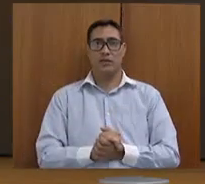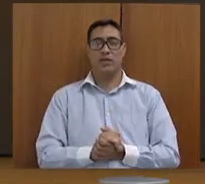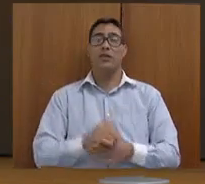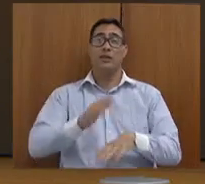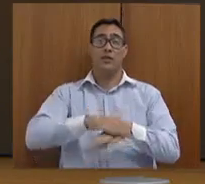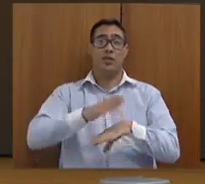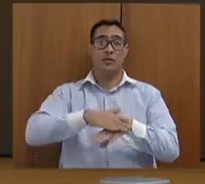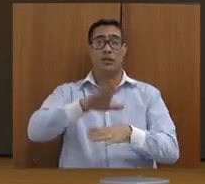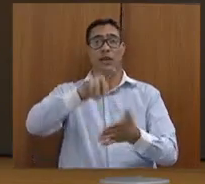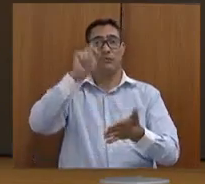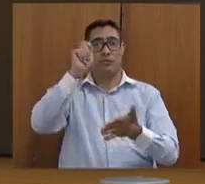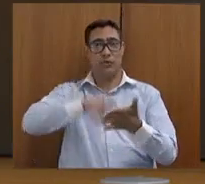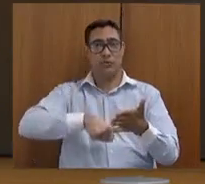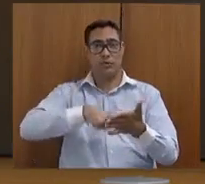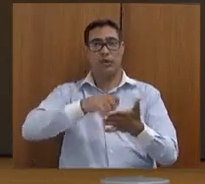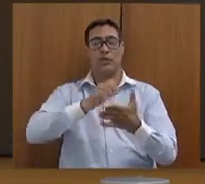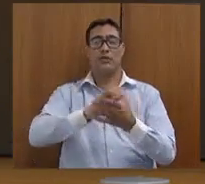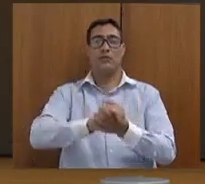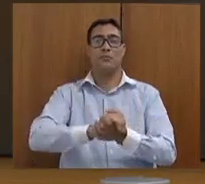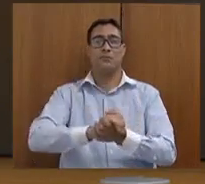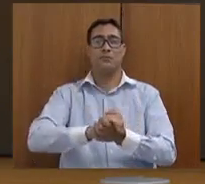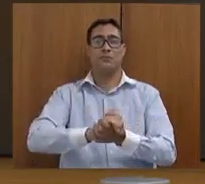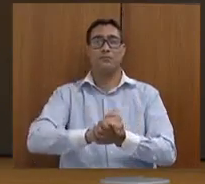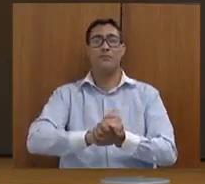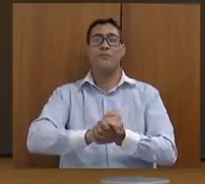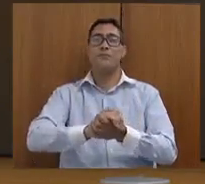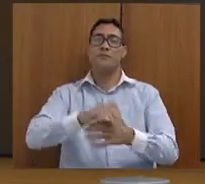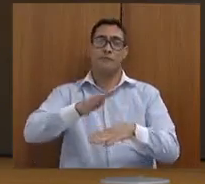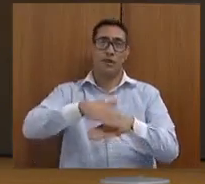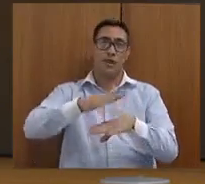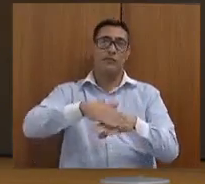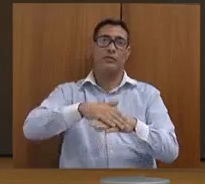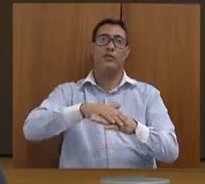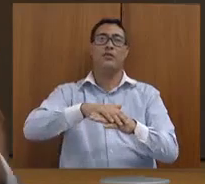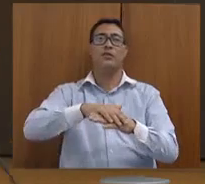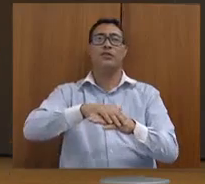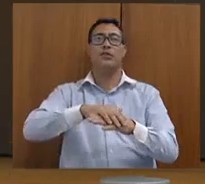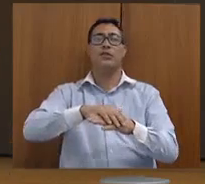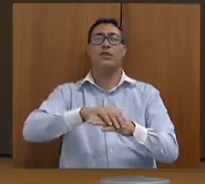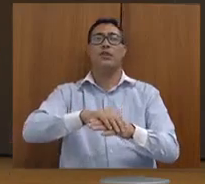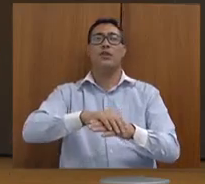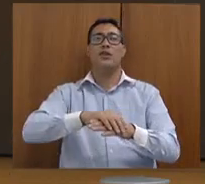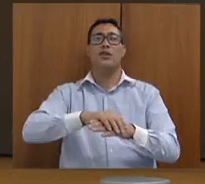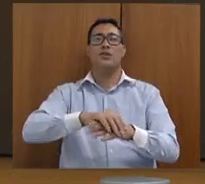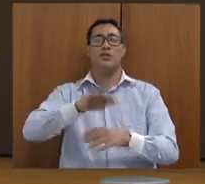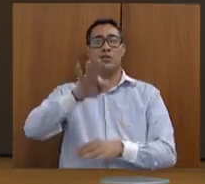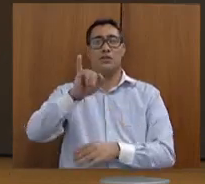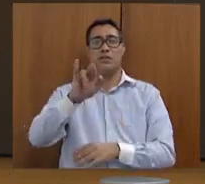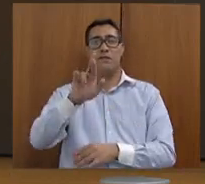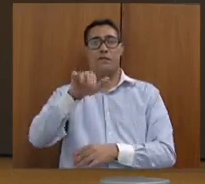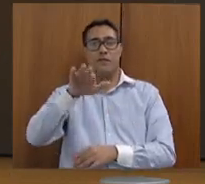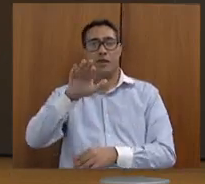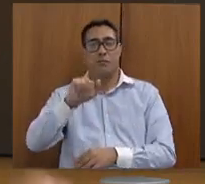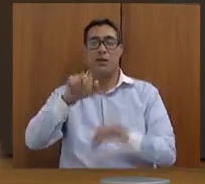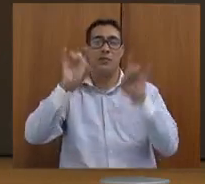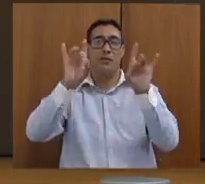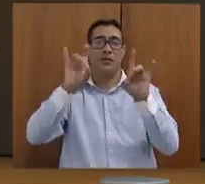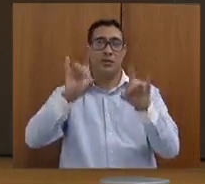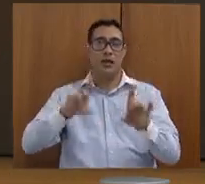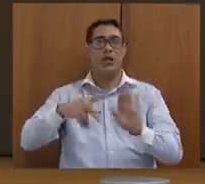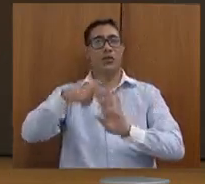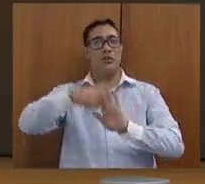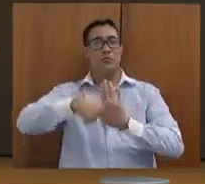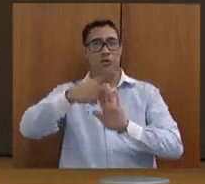contratação de firma especializada de projetos e